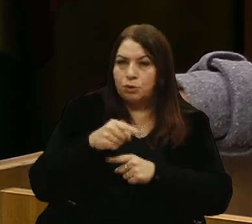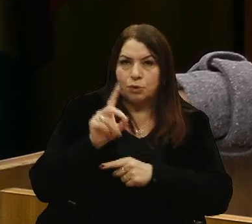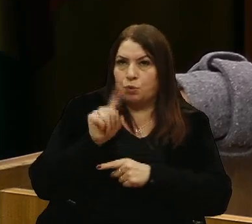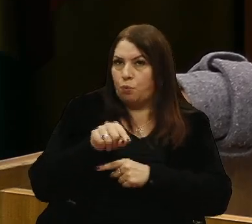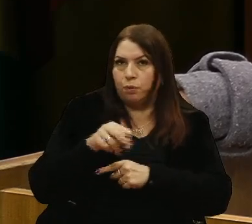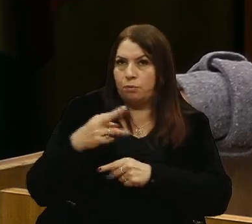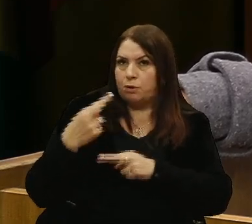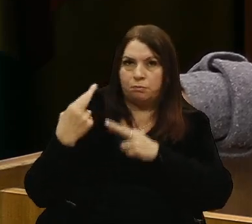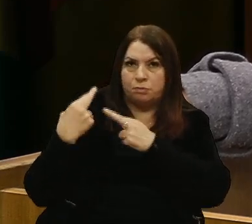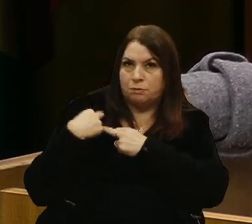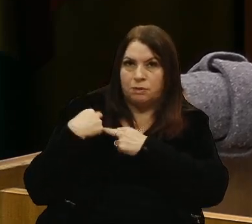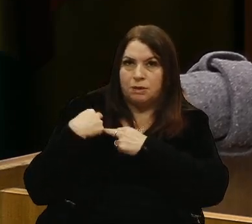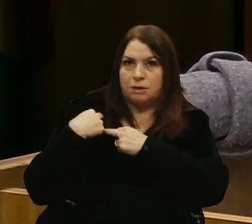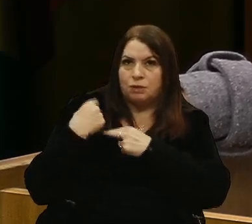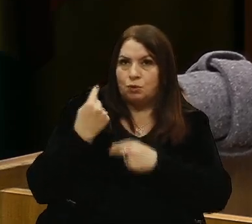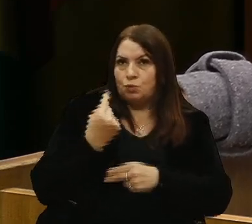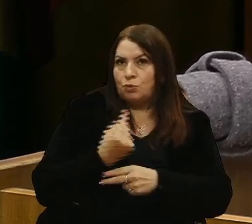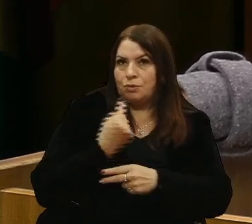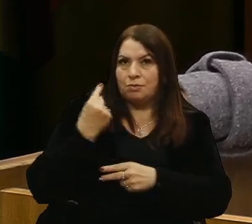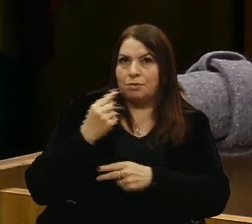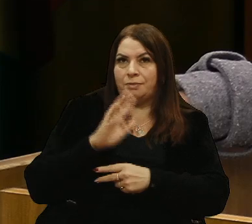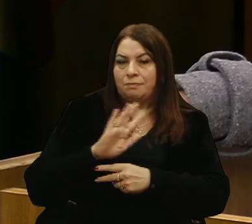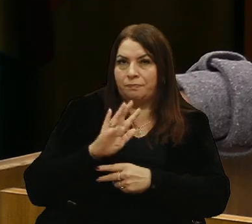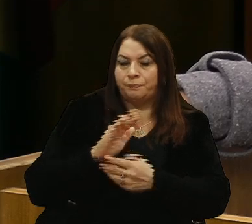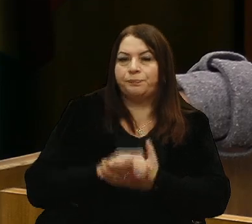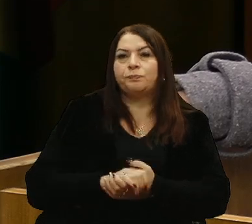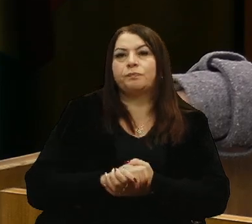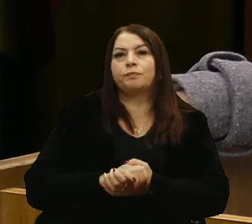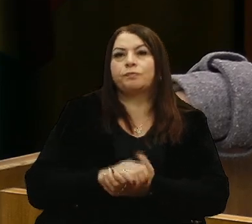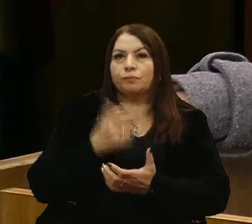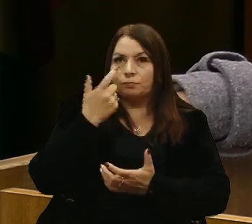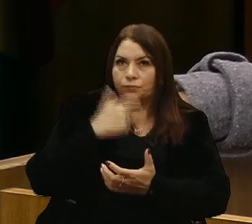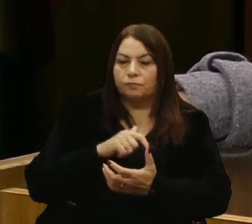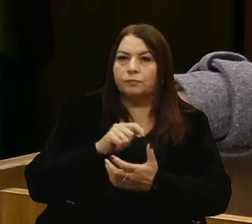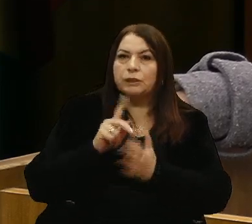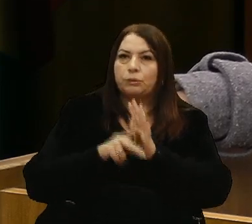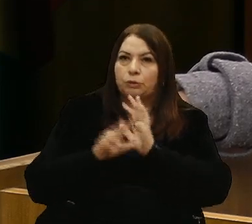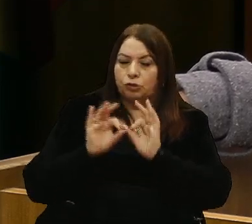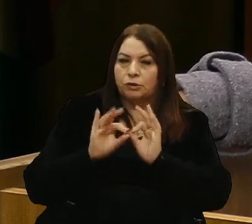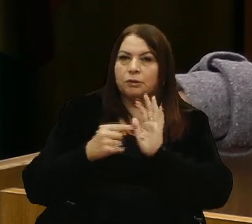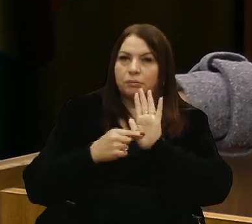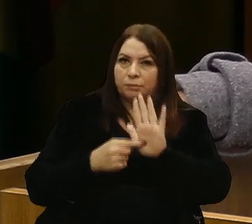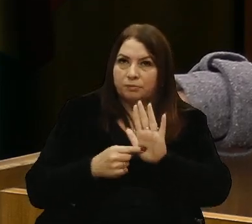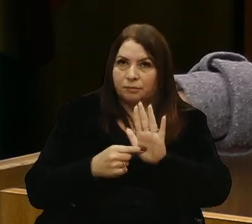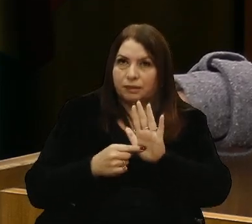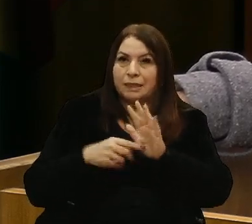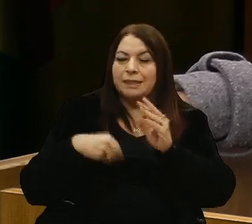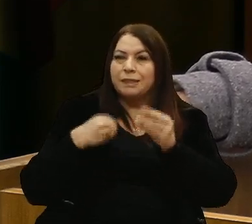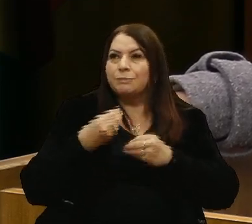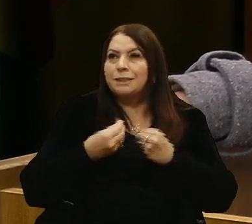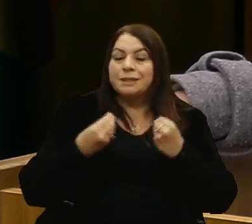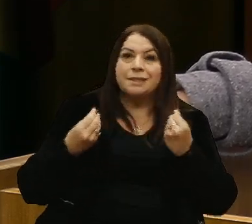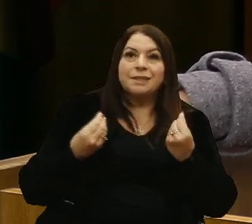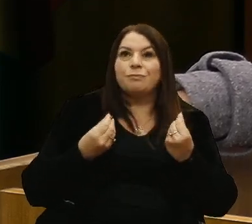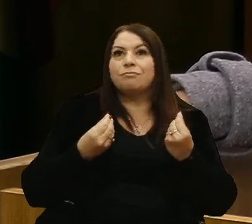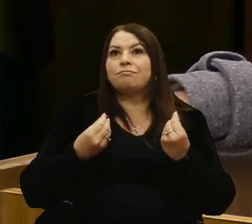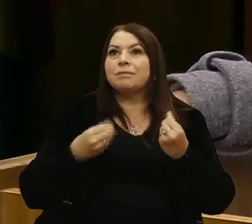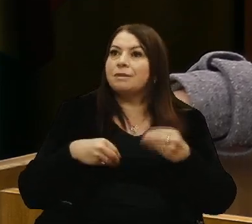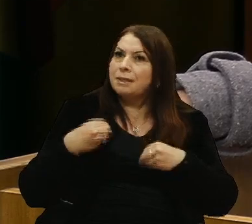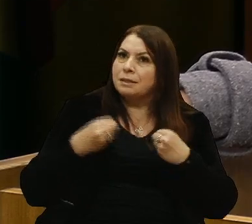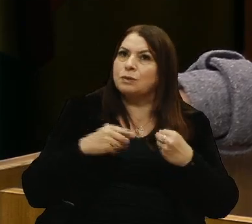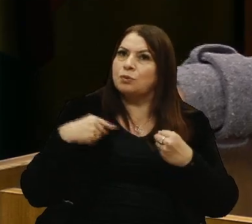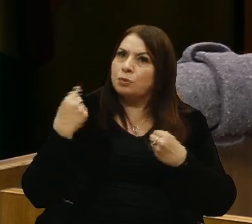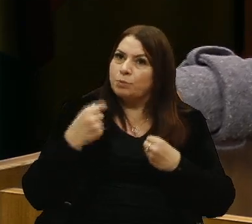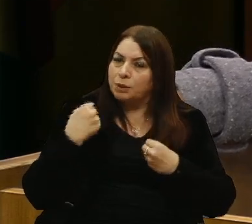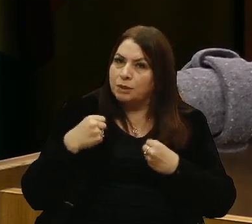uma responsabilidade individual? Então, eu acho que esse projeto ele traz essa sensação de que